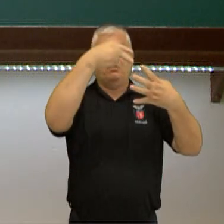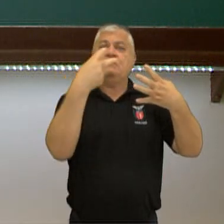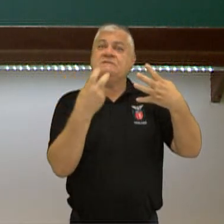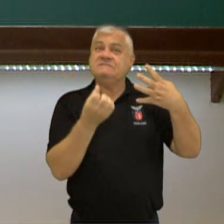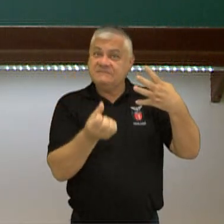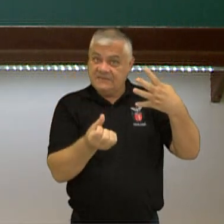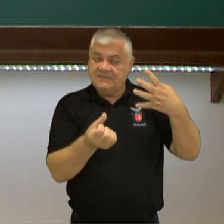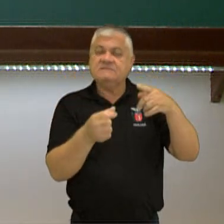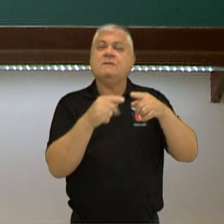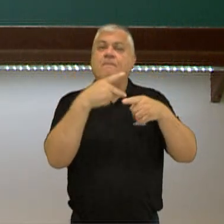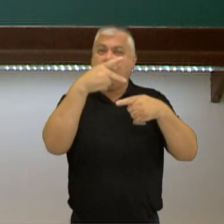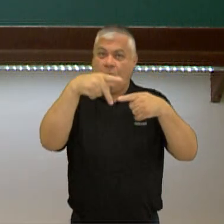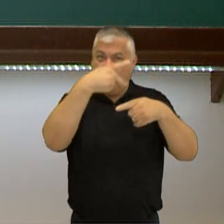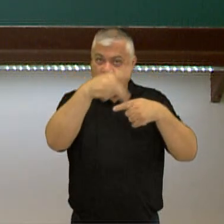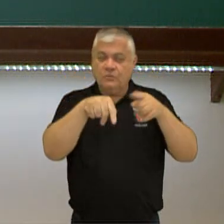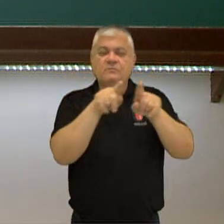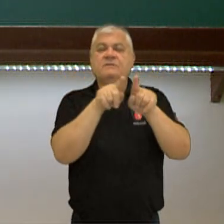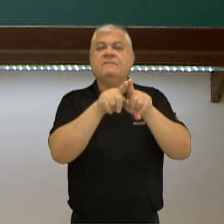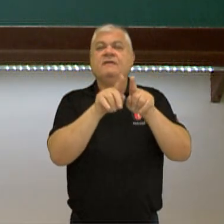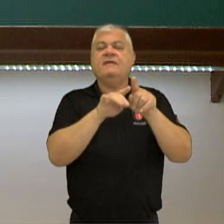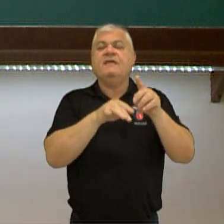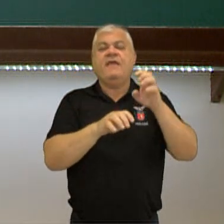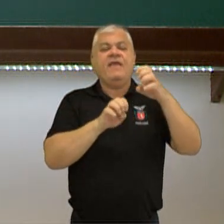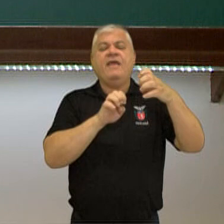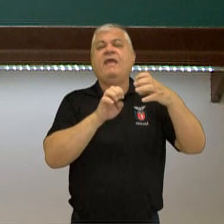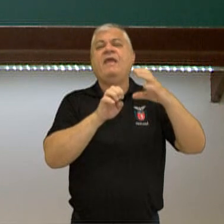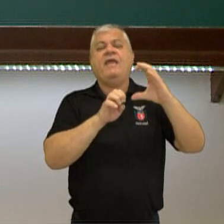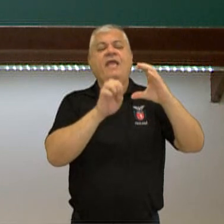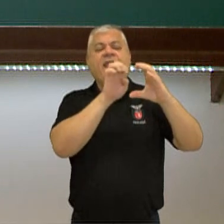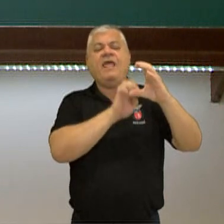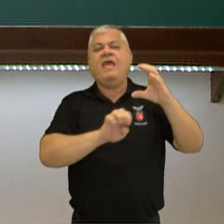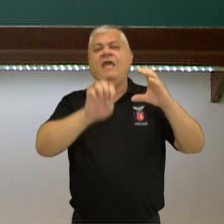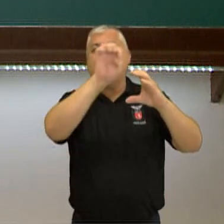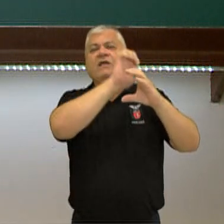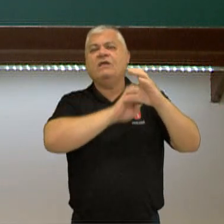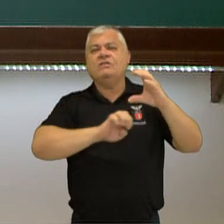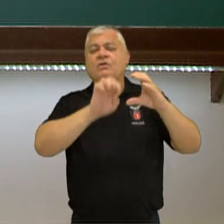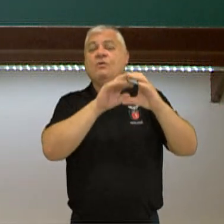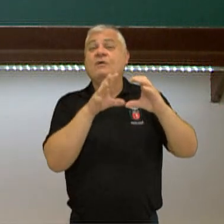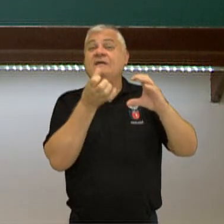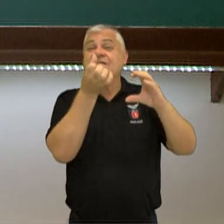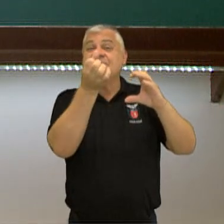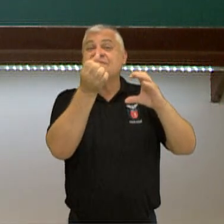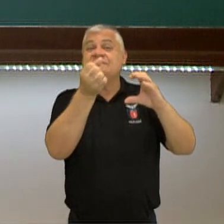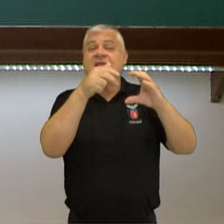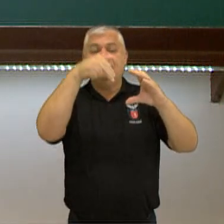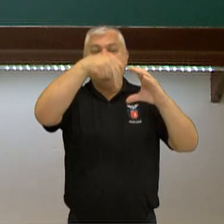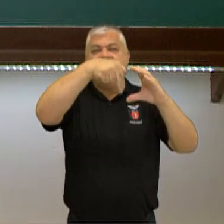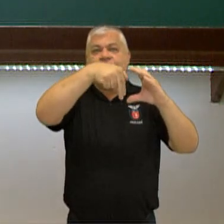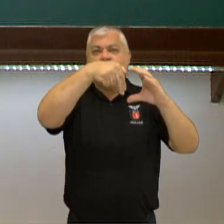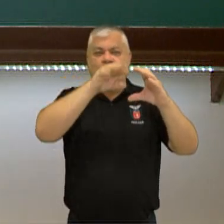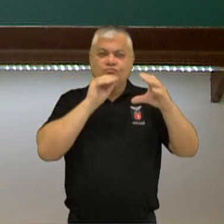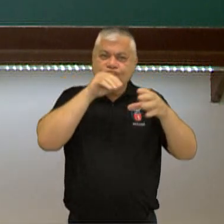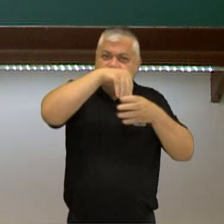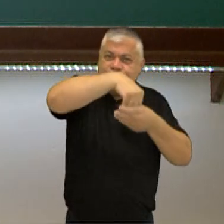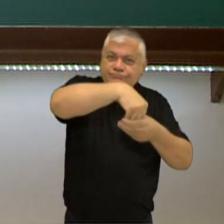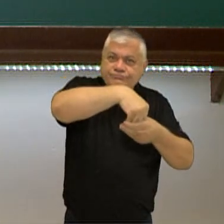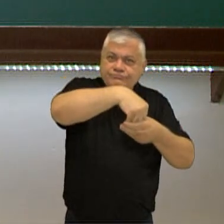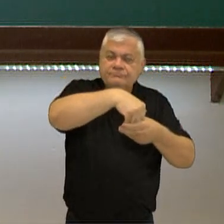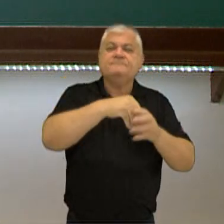6 elétrons na eletrosfera. E ainda 6 nêutrons no núcleo, tá certo? E o que mais que a gente tem para falar